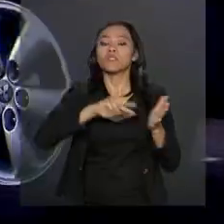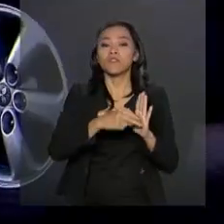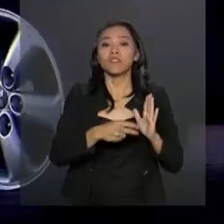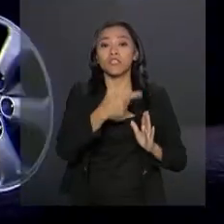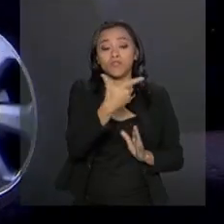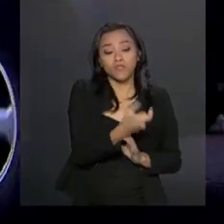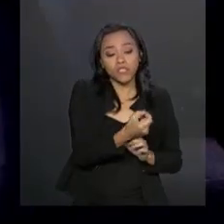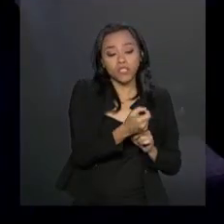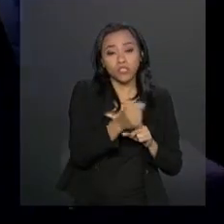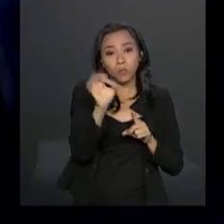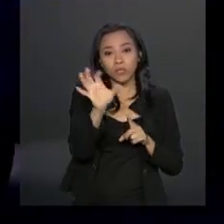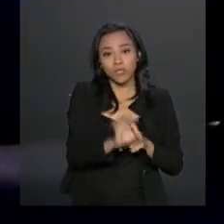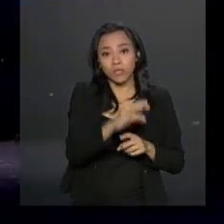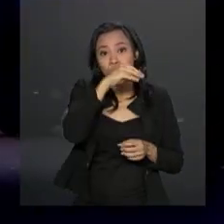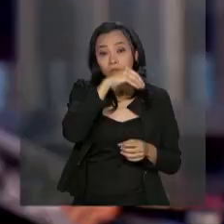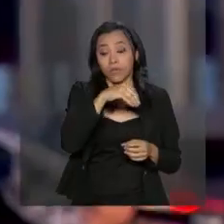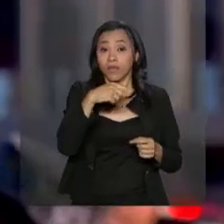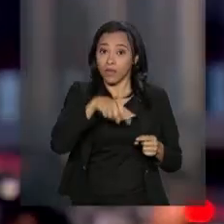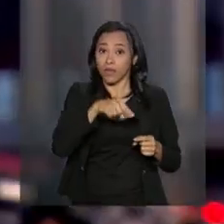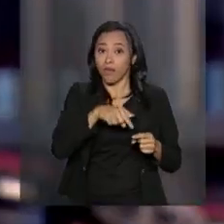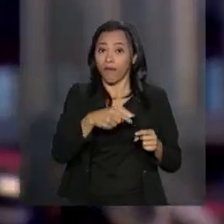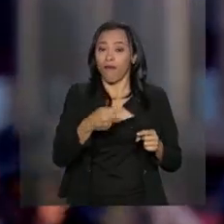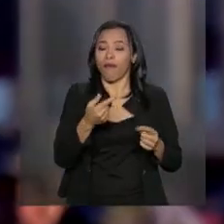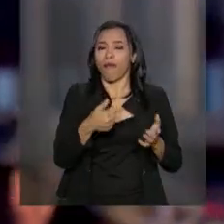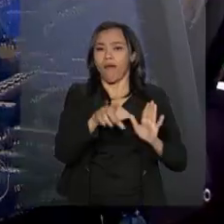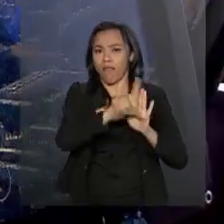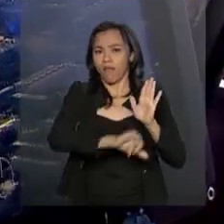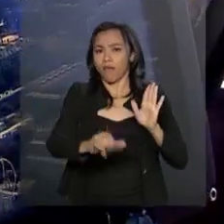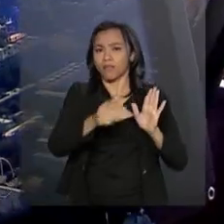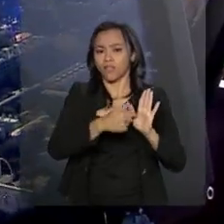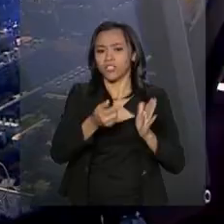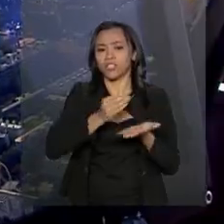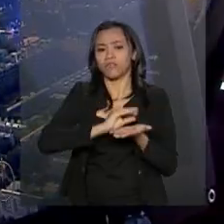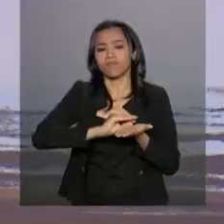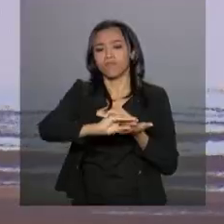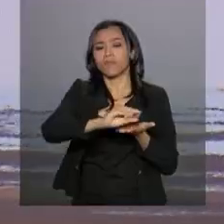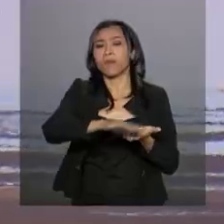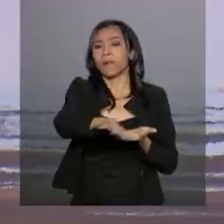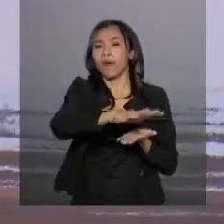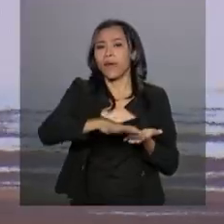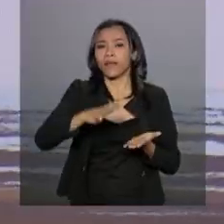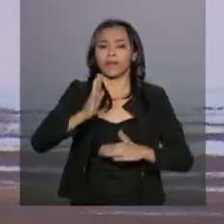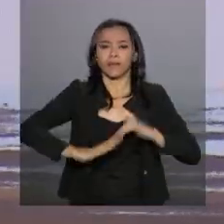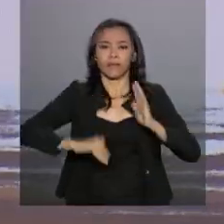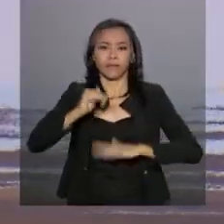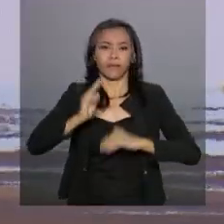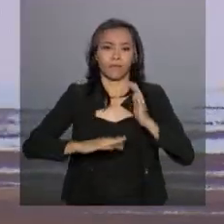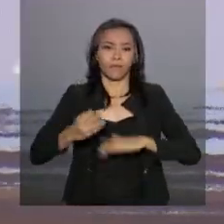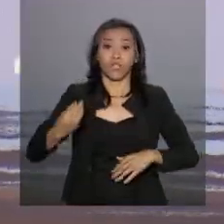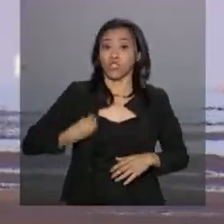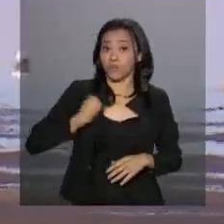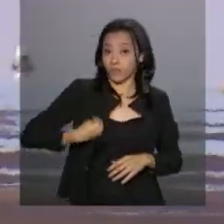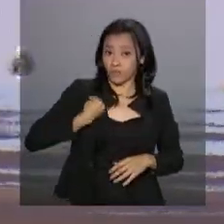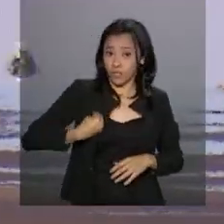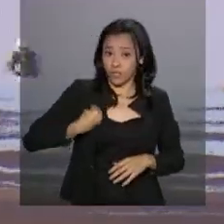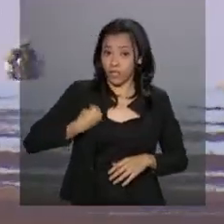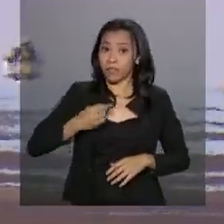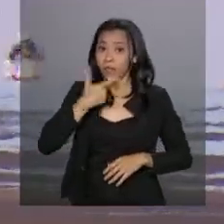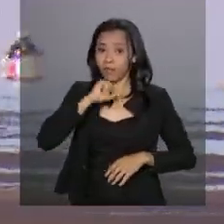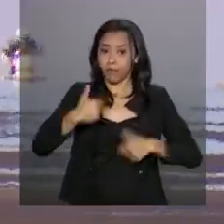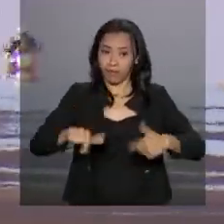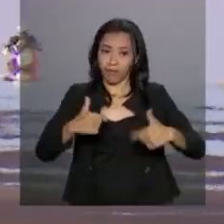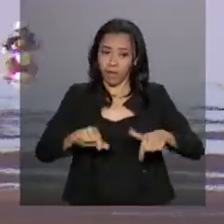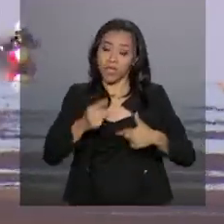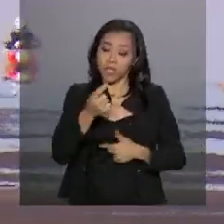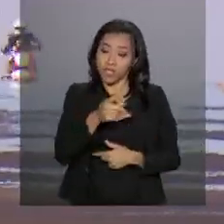verba prevista nesta lei seja destinada ao Programa de Qualidade de Vida dos Profissionais da Segurança Pública. A verba